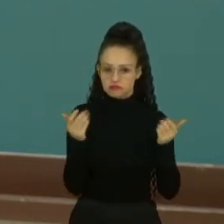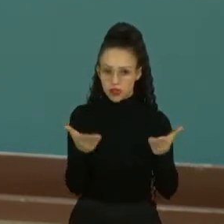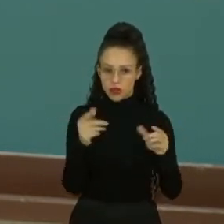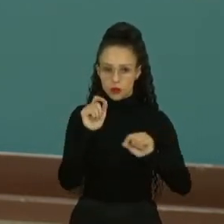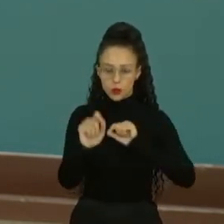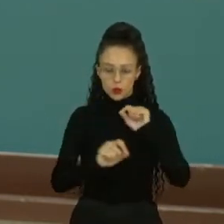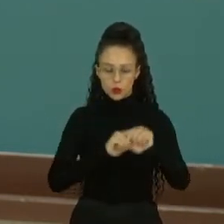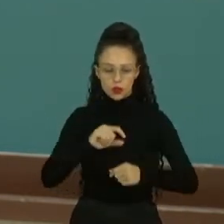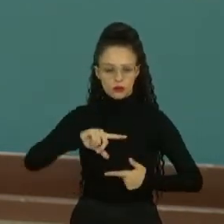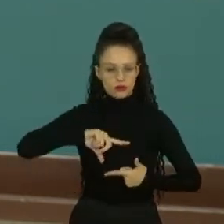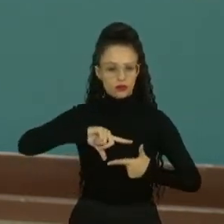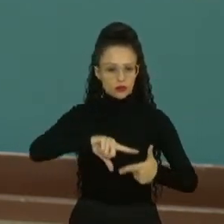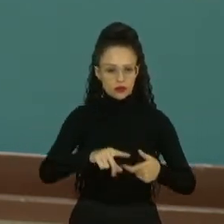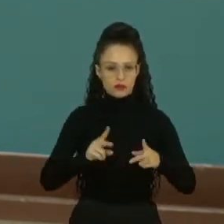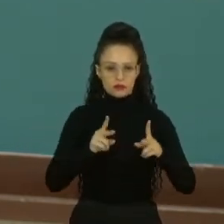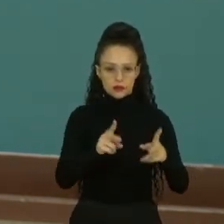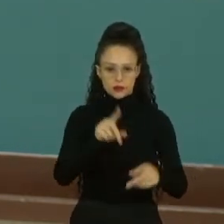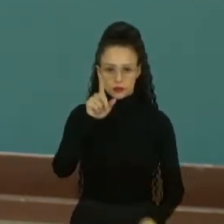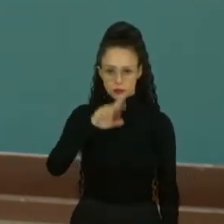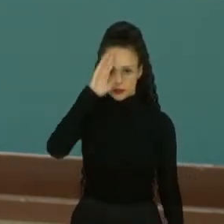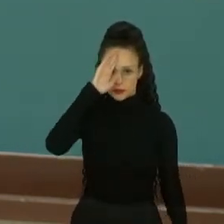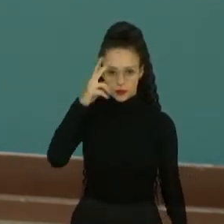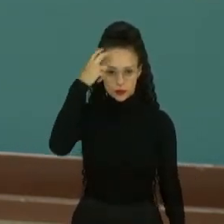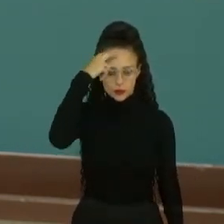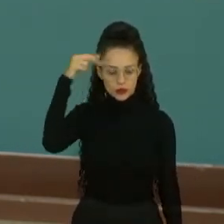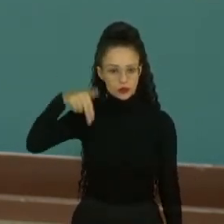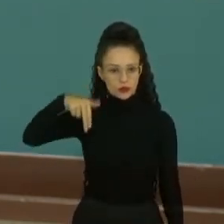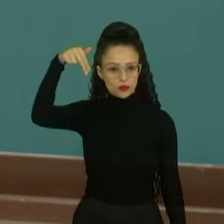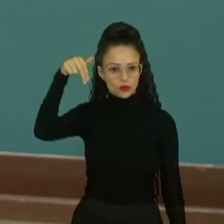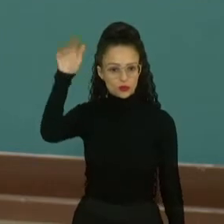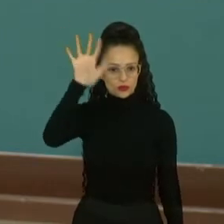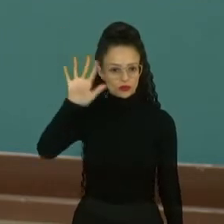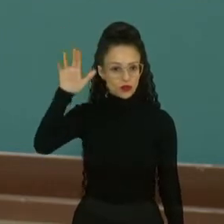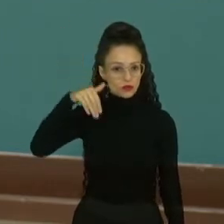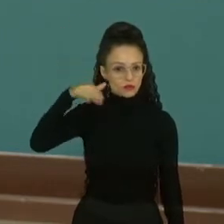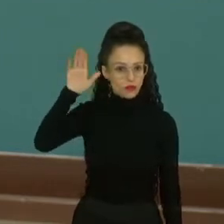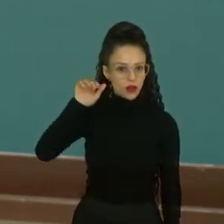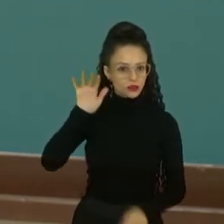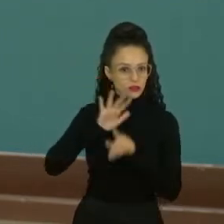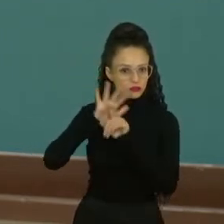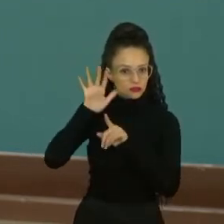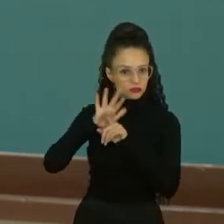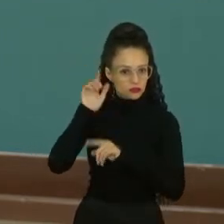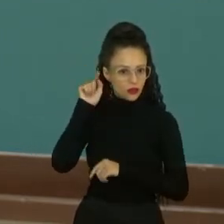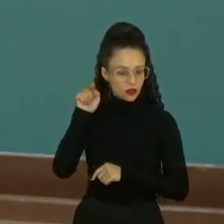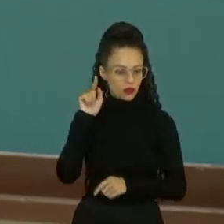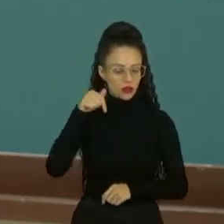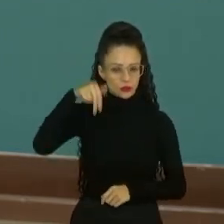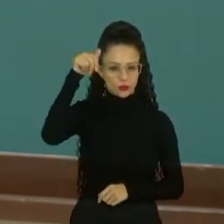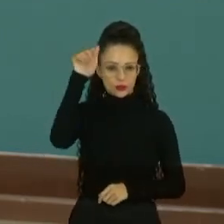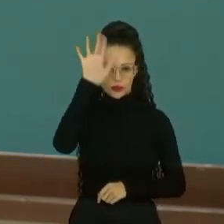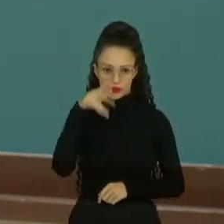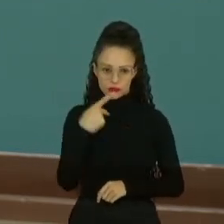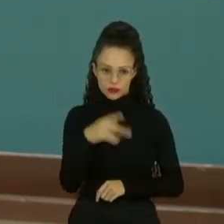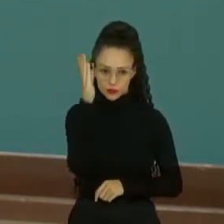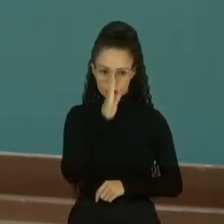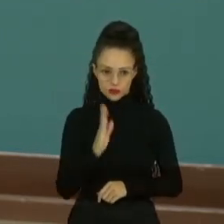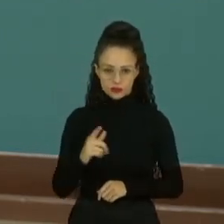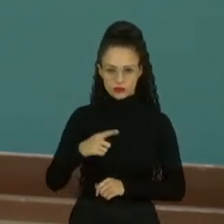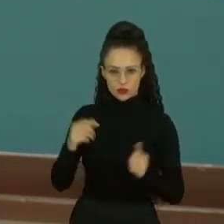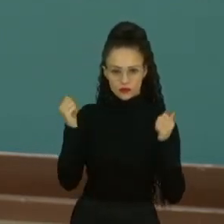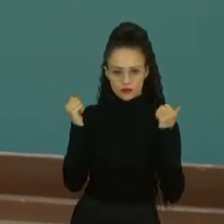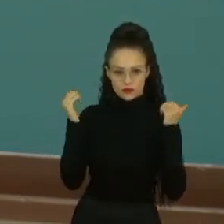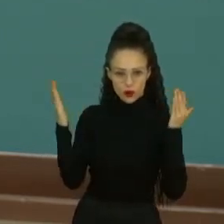principalmente ali da cultura nordestina, né? Que o cordel é mais popular aqui em nosso país, certo? Existe cordel fora